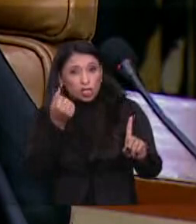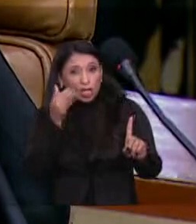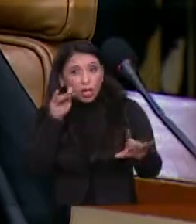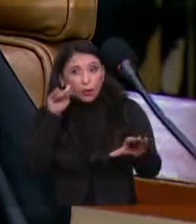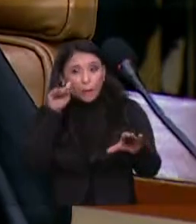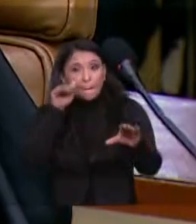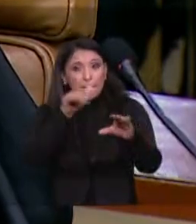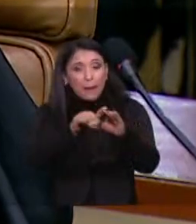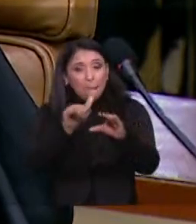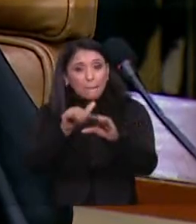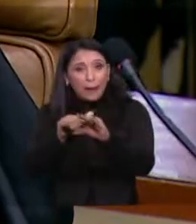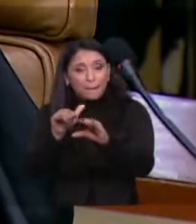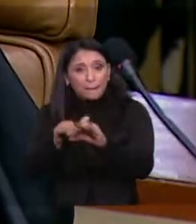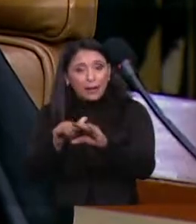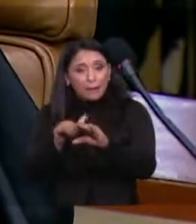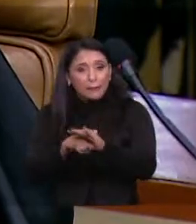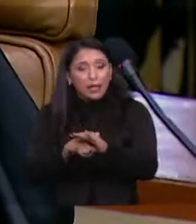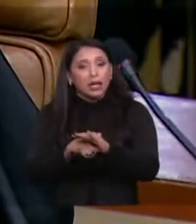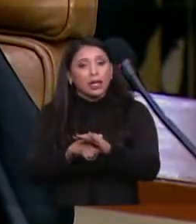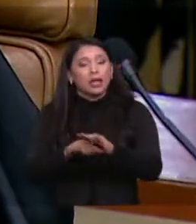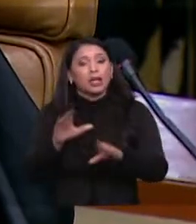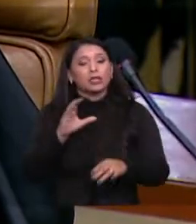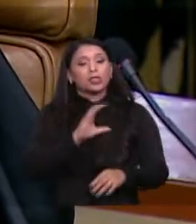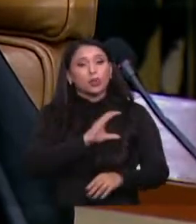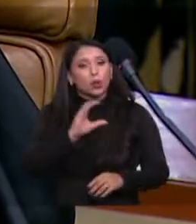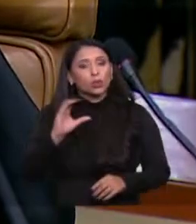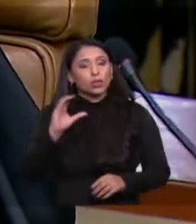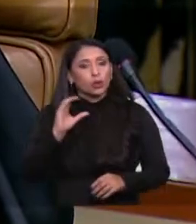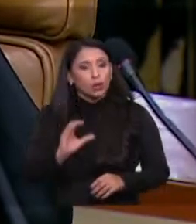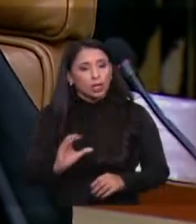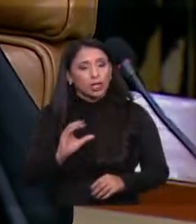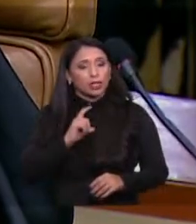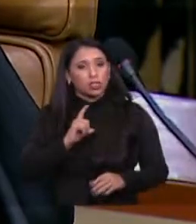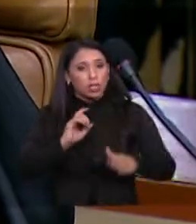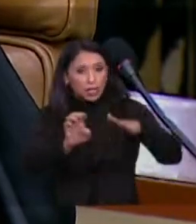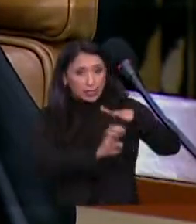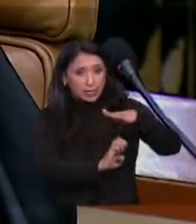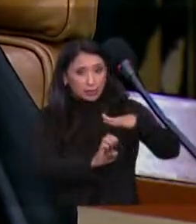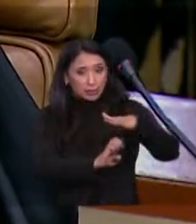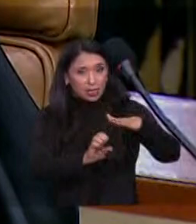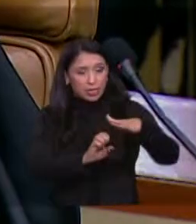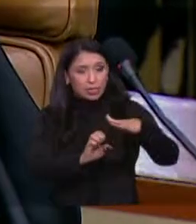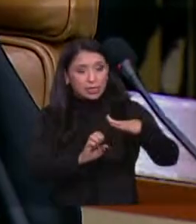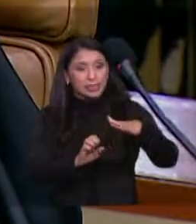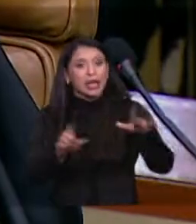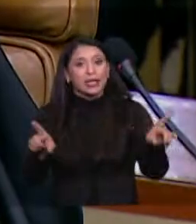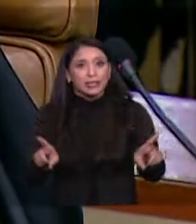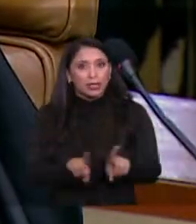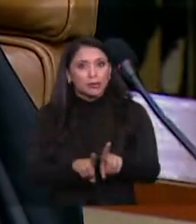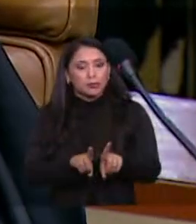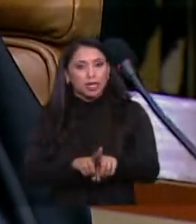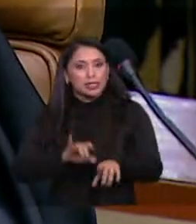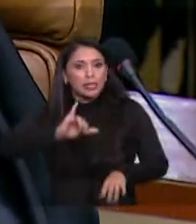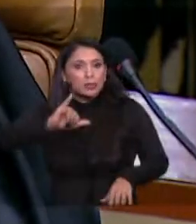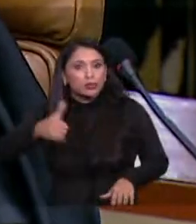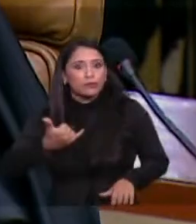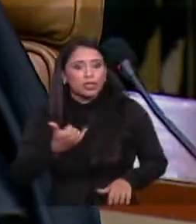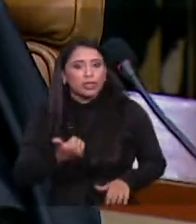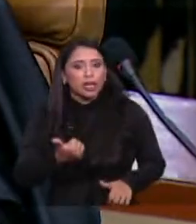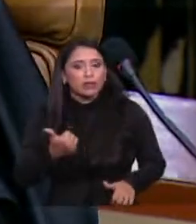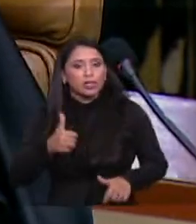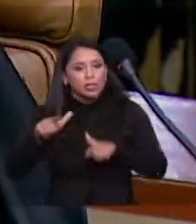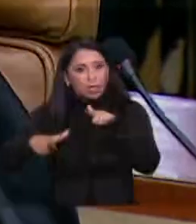dinheiro em quantas correntes as referidas sociedades empresárias também se utilizava de acessórios para tal des